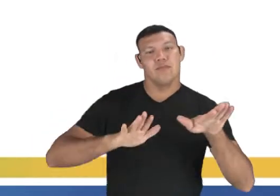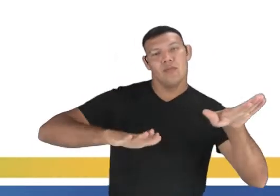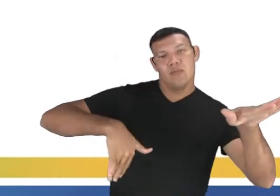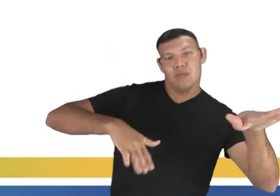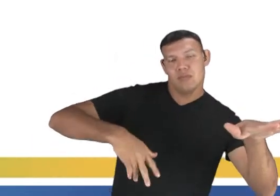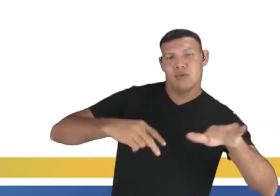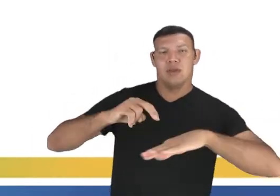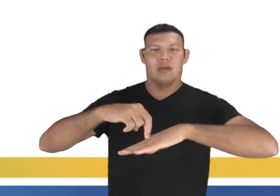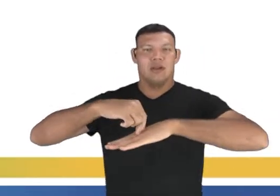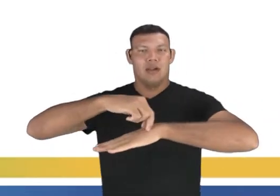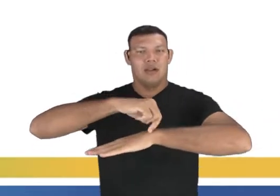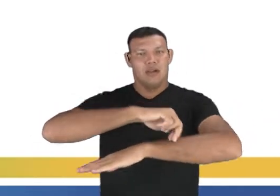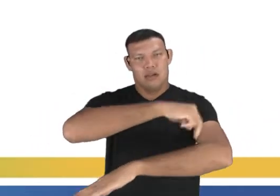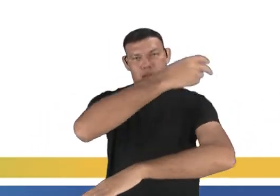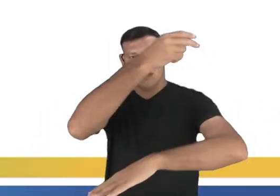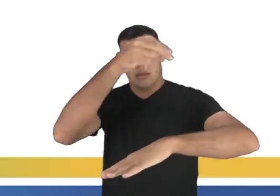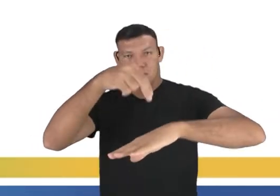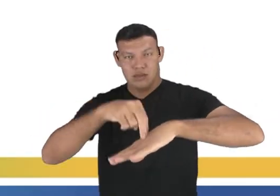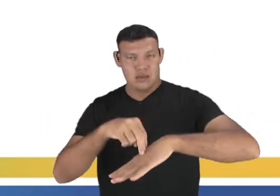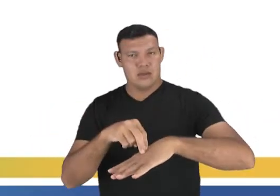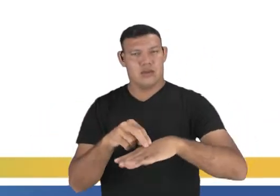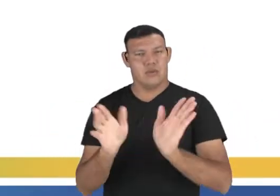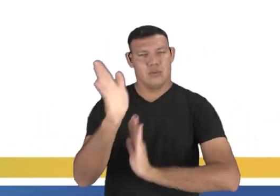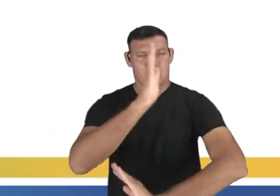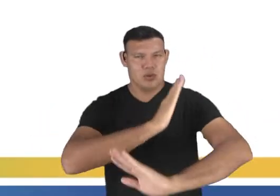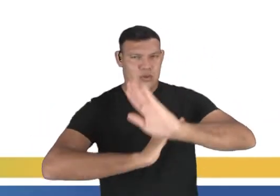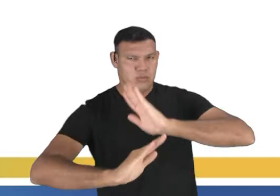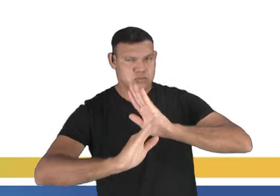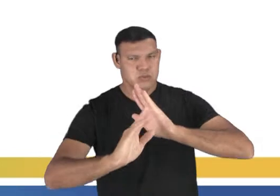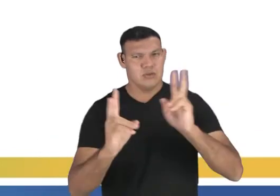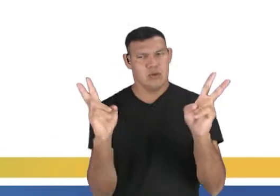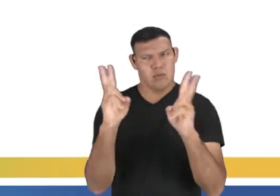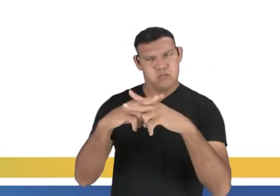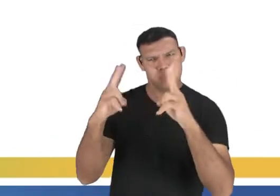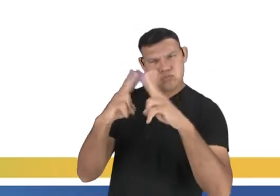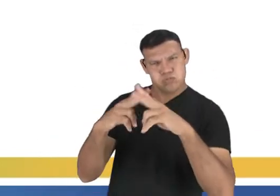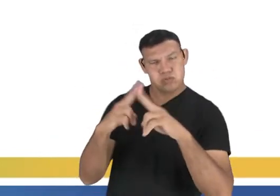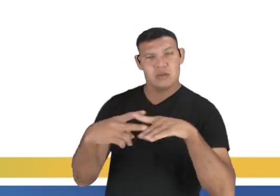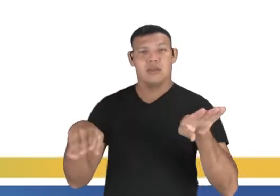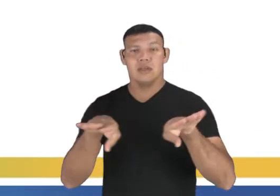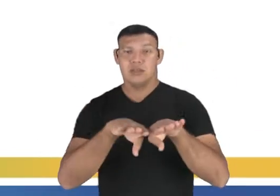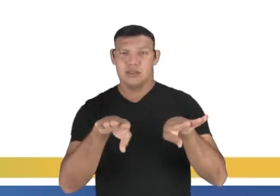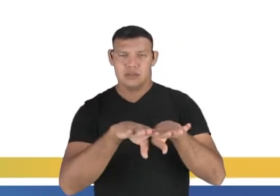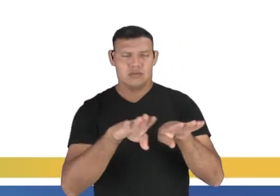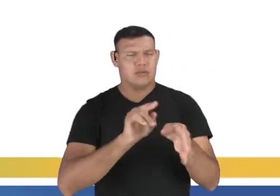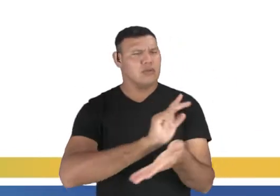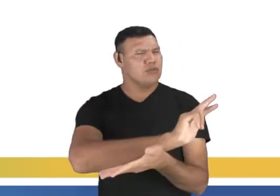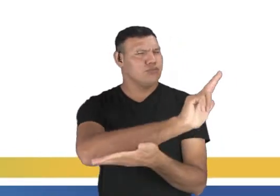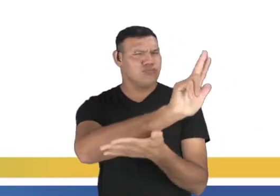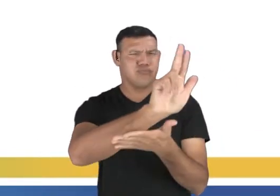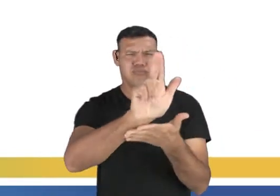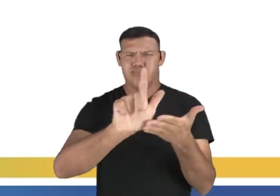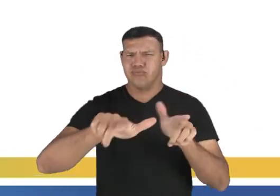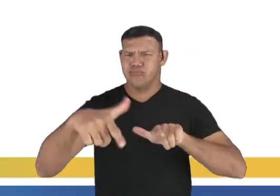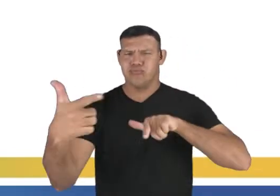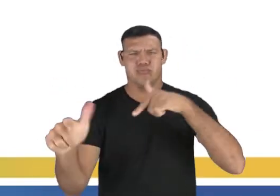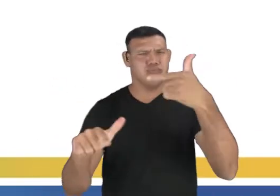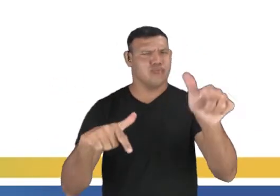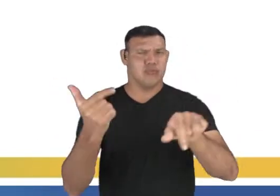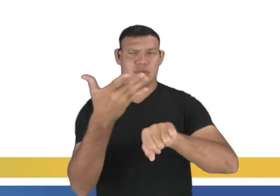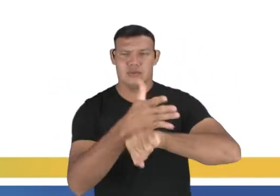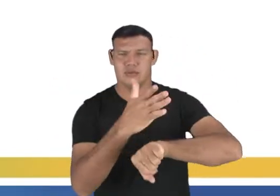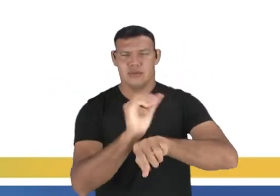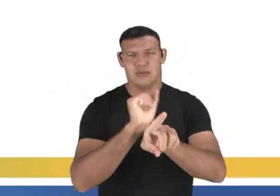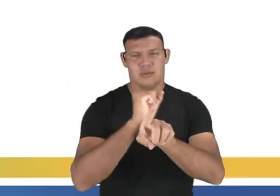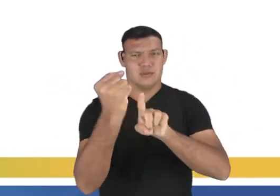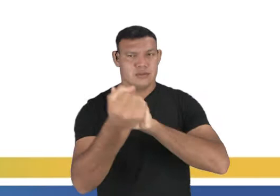os esportes, artes marciais, as lutas e acrobacias, entre outras práticas